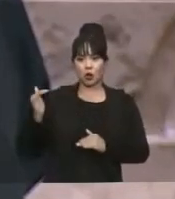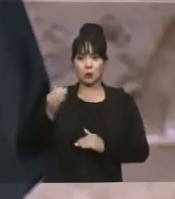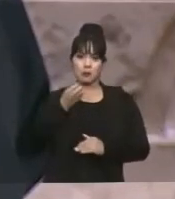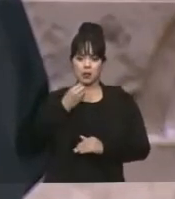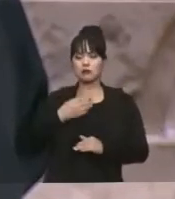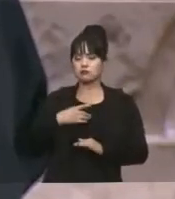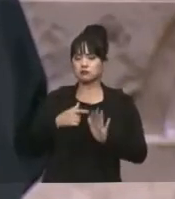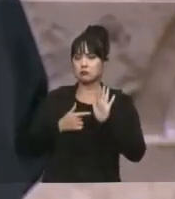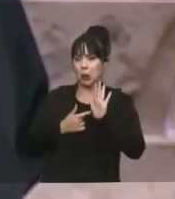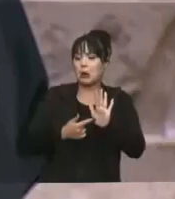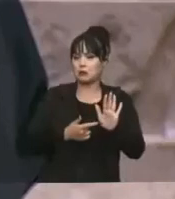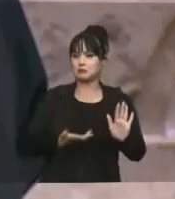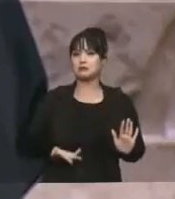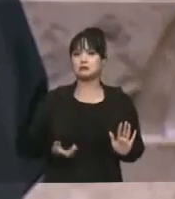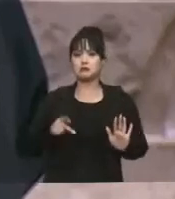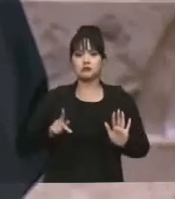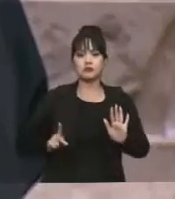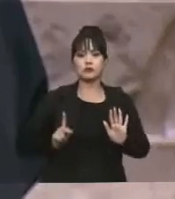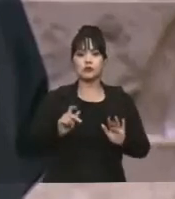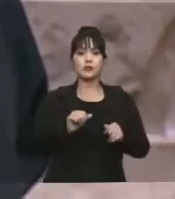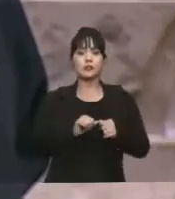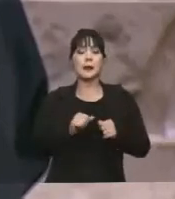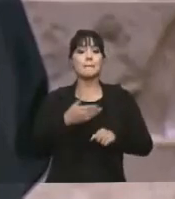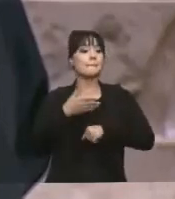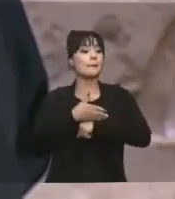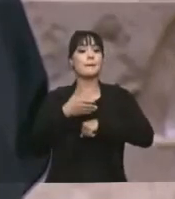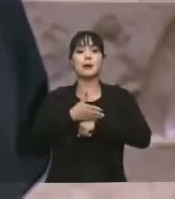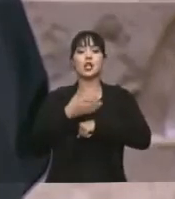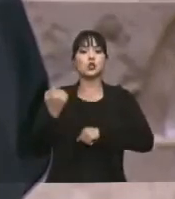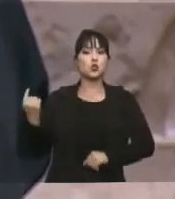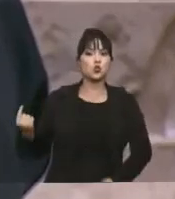representada, que é o sentimento de fazermos parte de uma